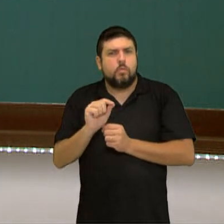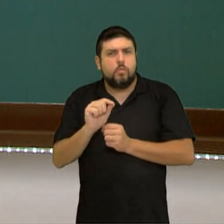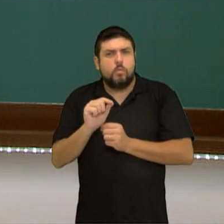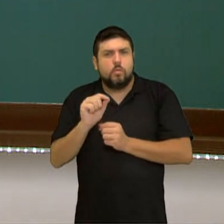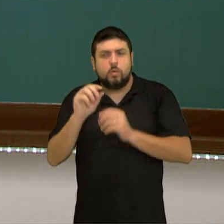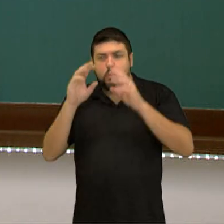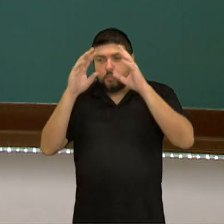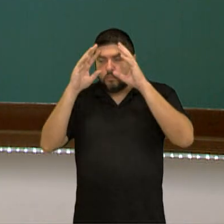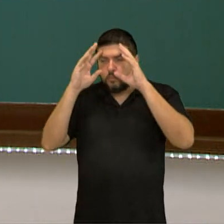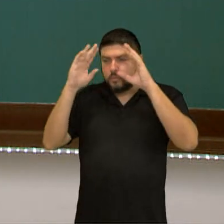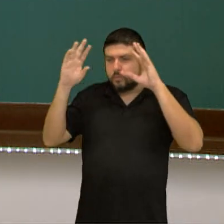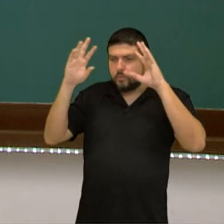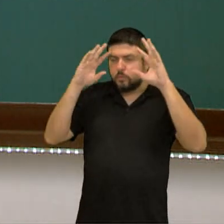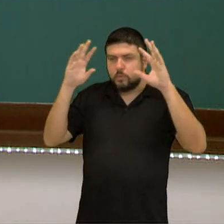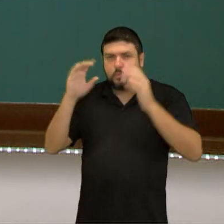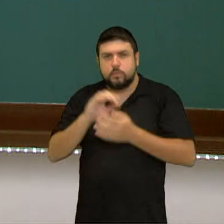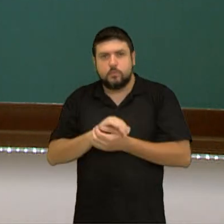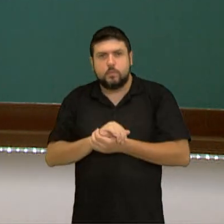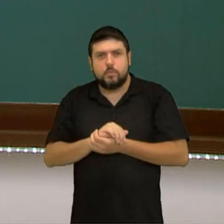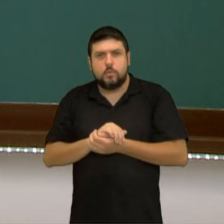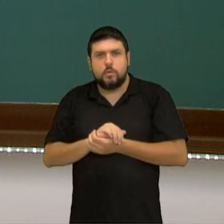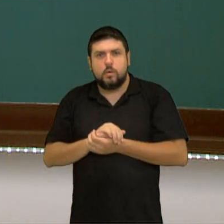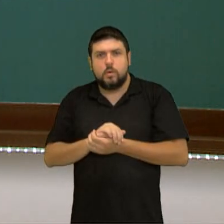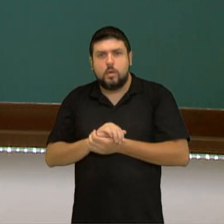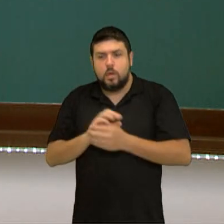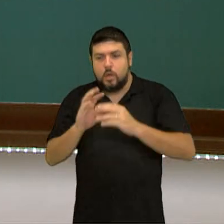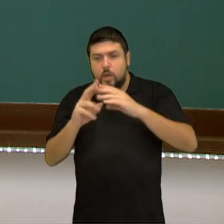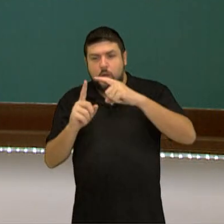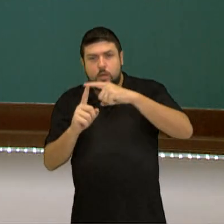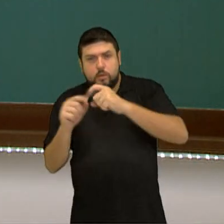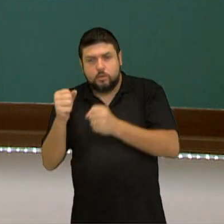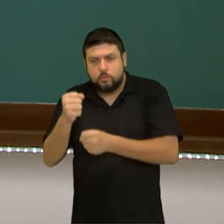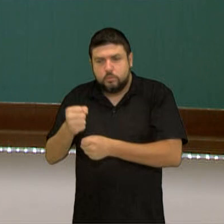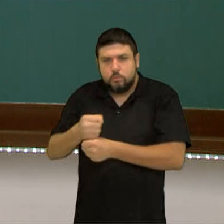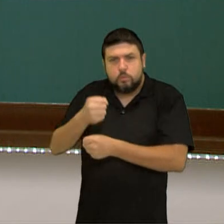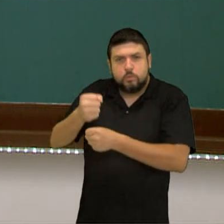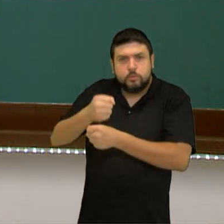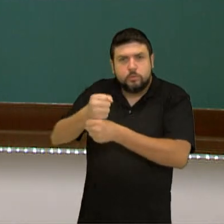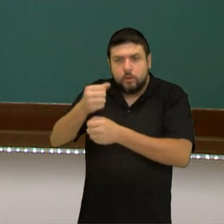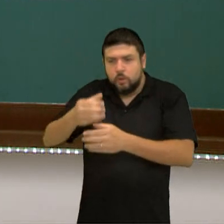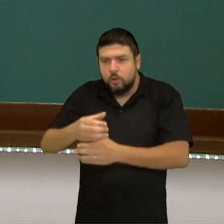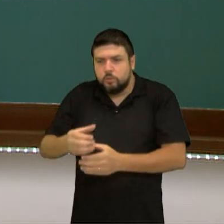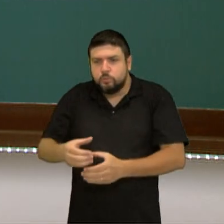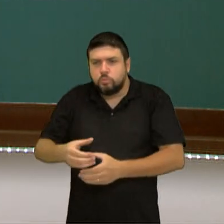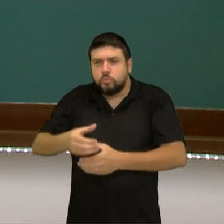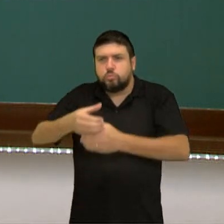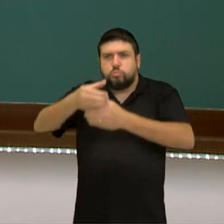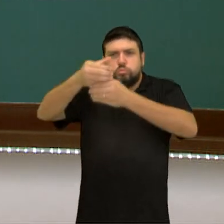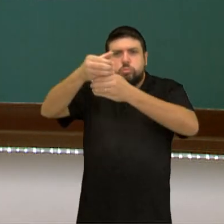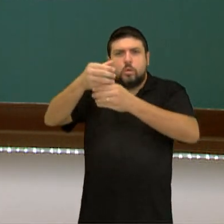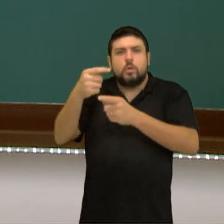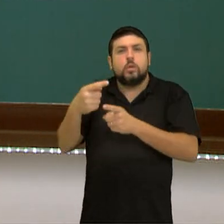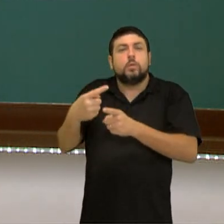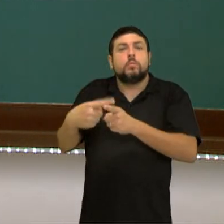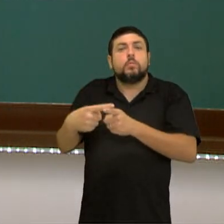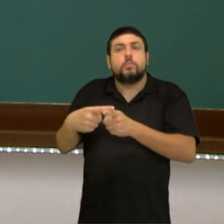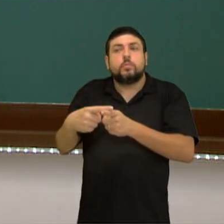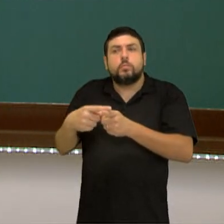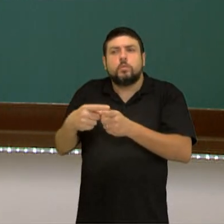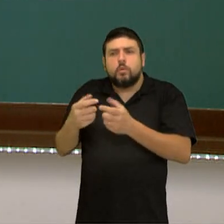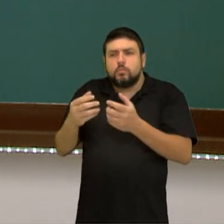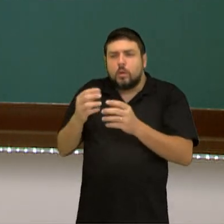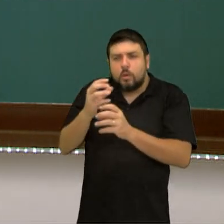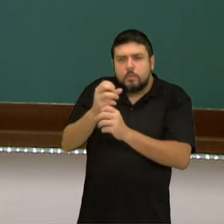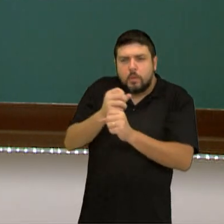A coluna, o número de colunas X para aguentar X peso, né? E aqui não,